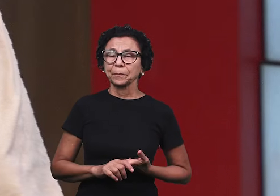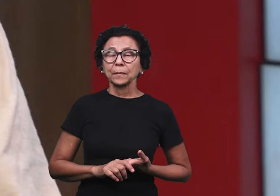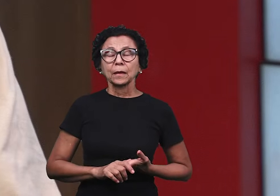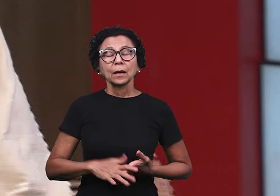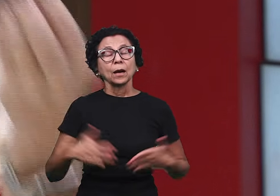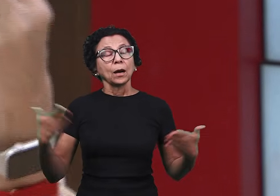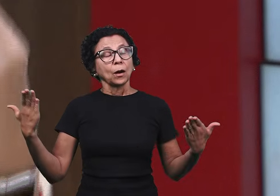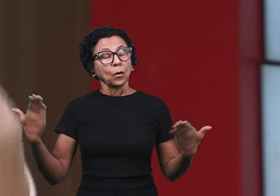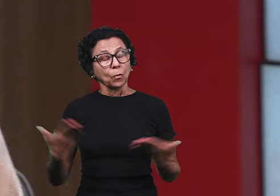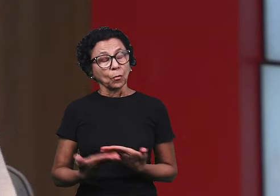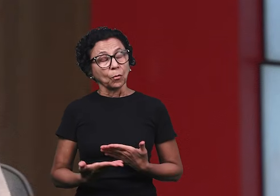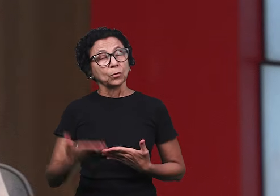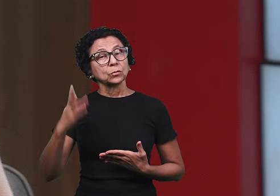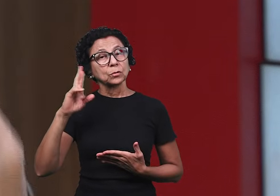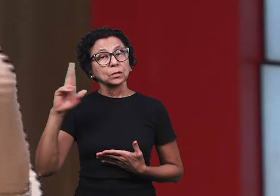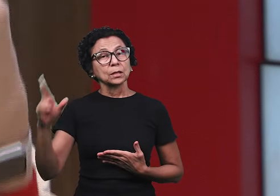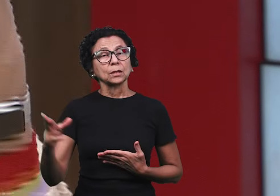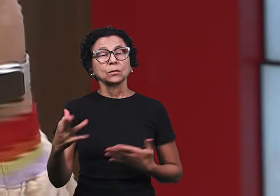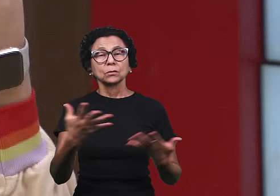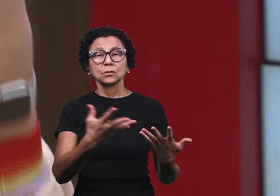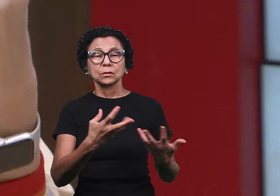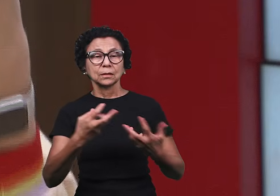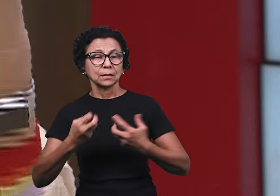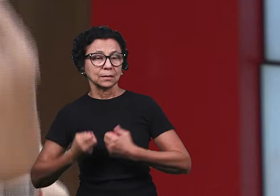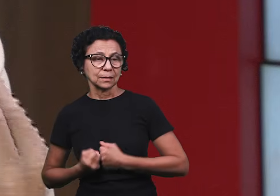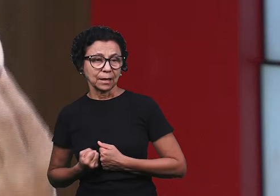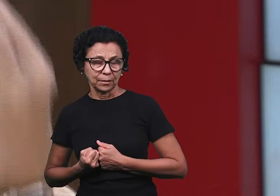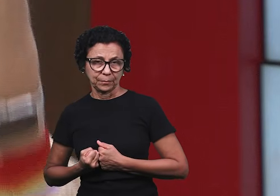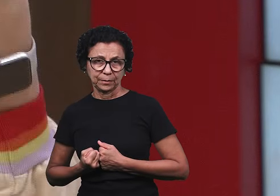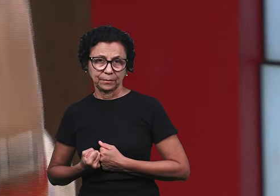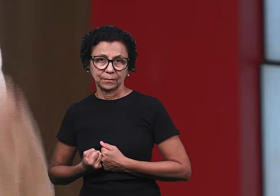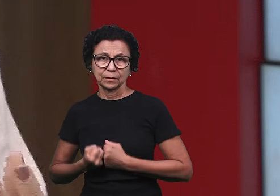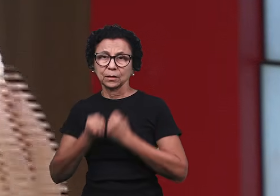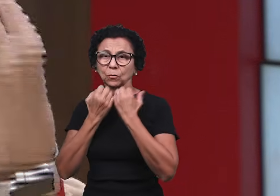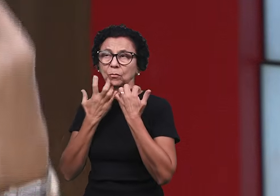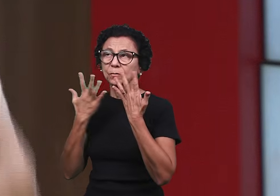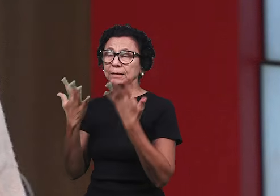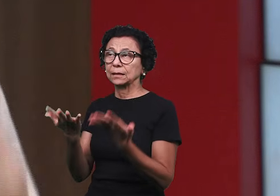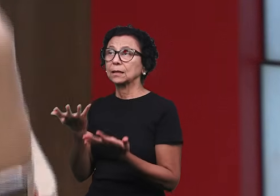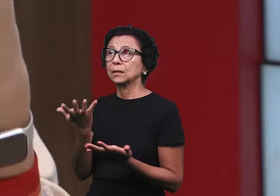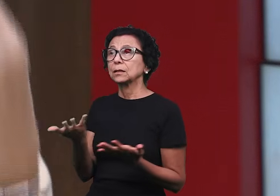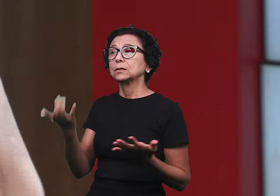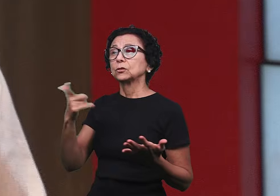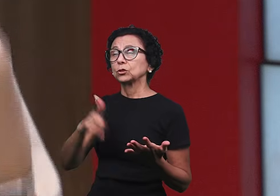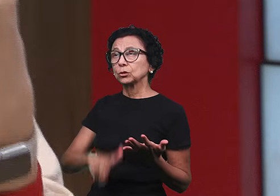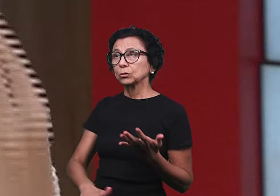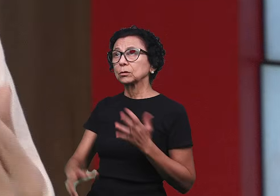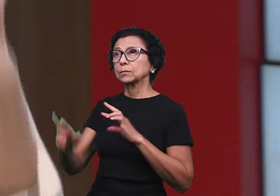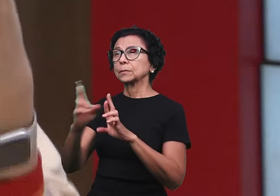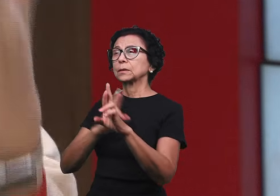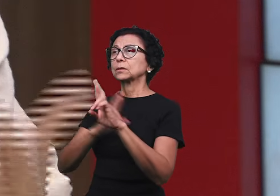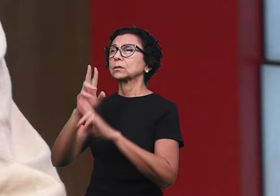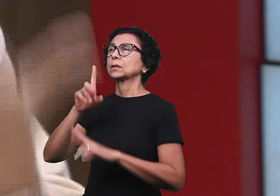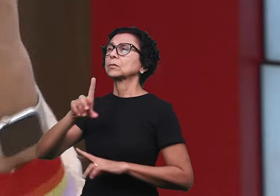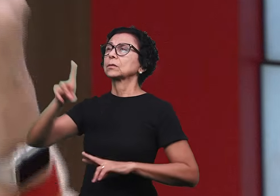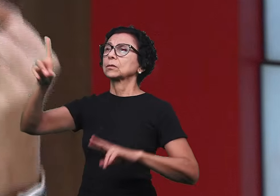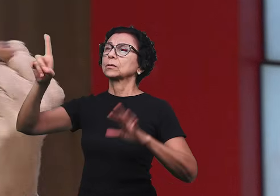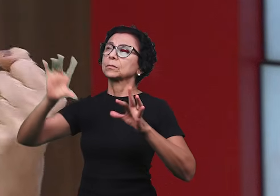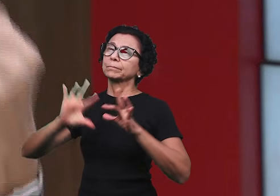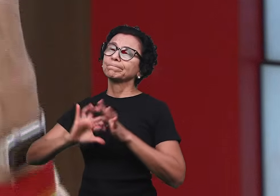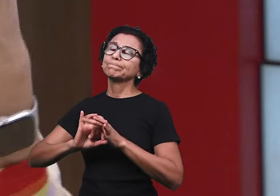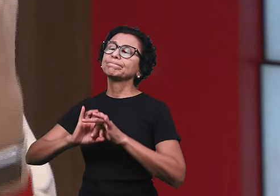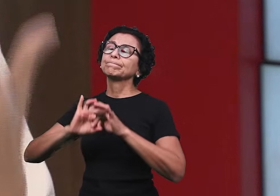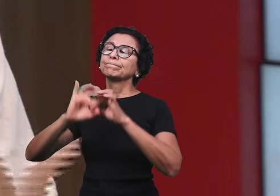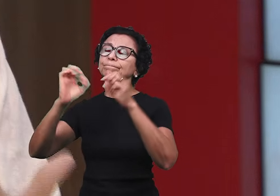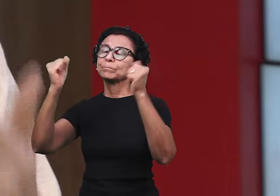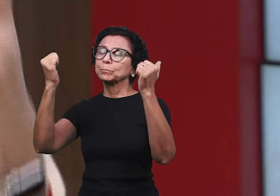te recebe. Se você der o primeiro passo e falar, eu quero de volta o meu Pai, eu quero ter aquela relação com Deus que outrora eu